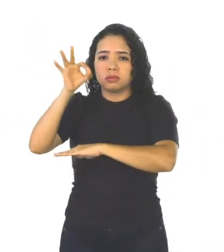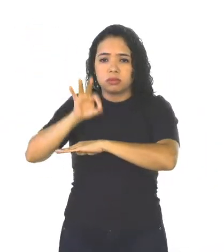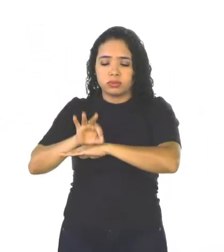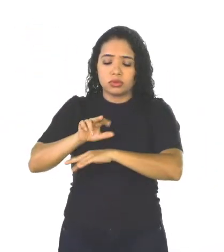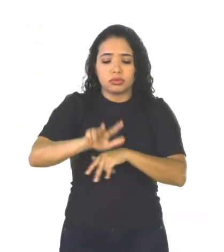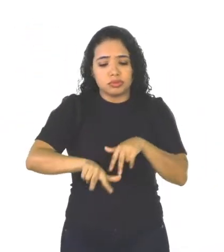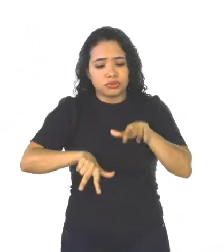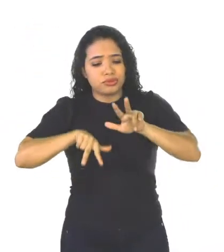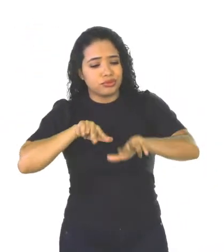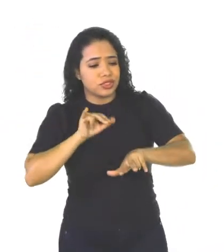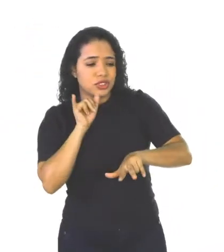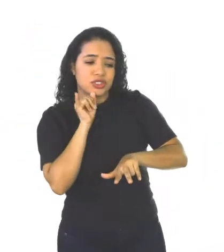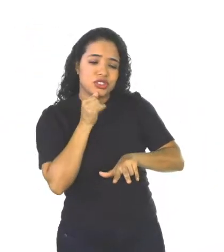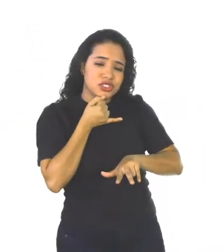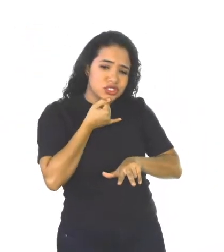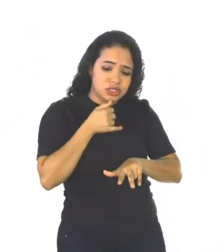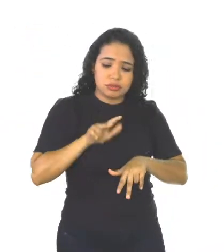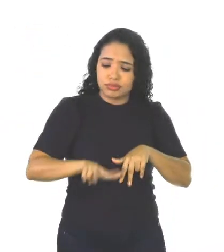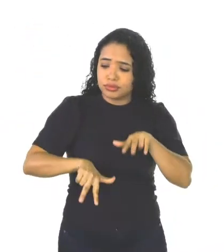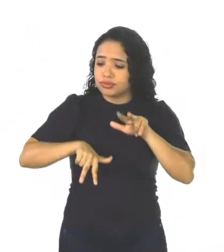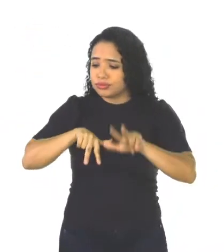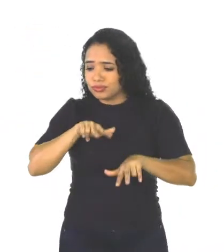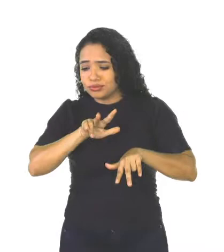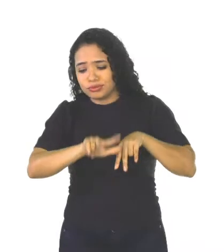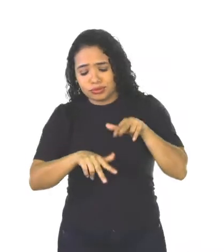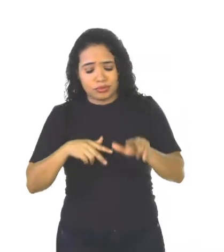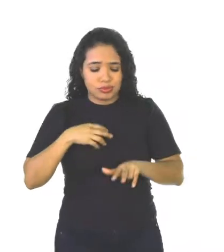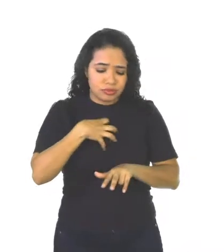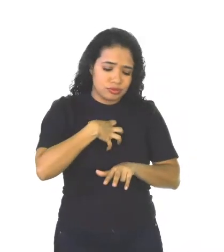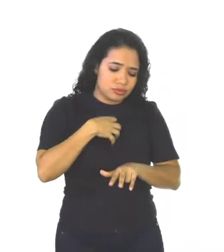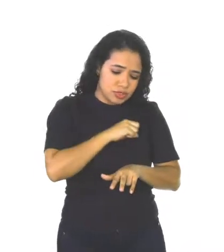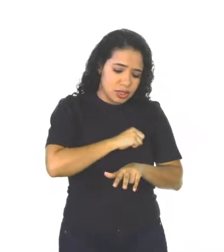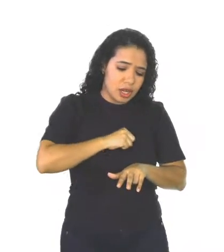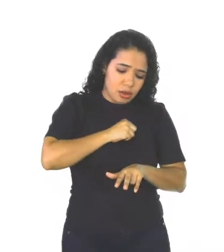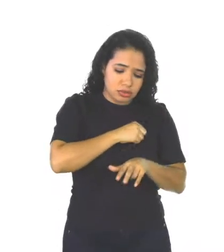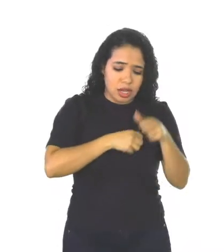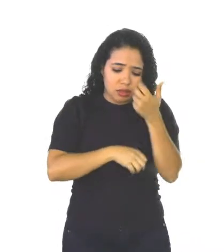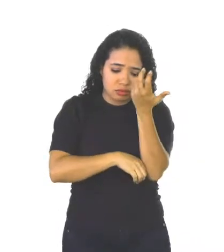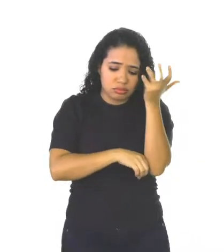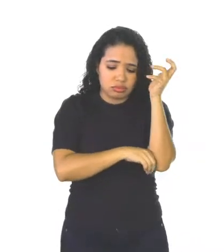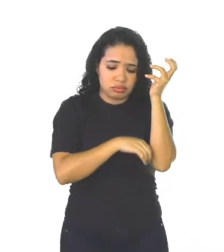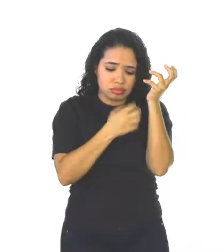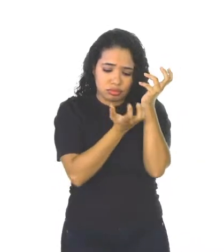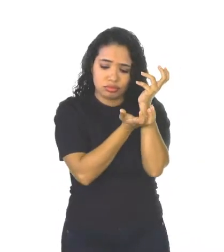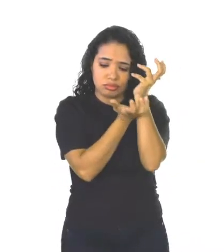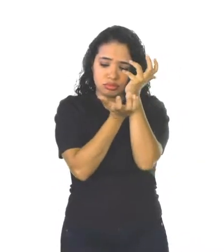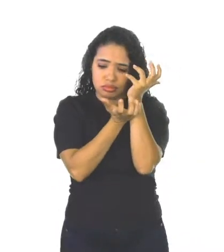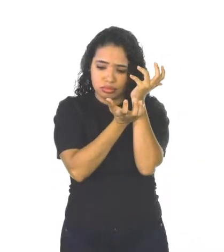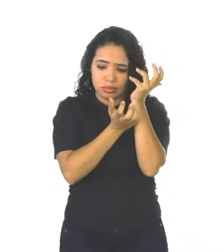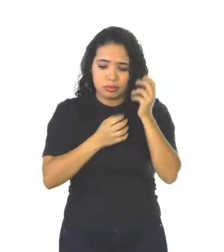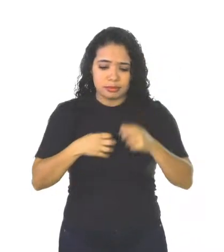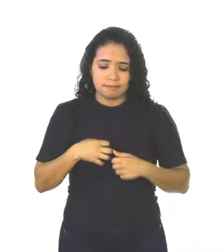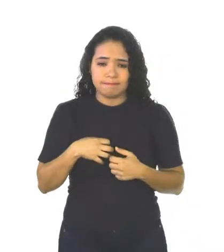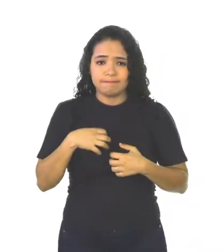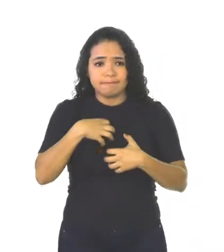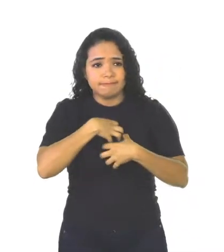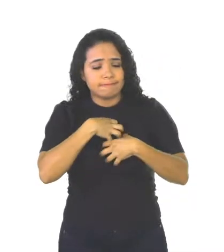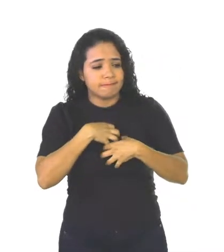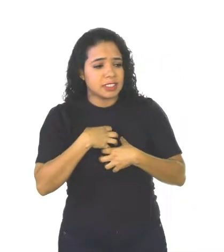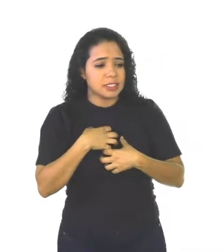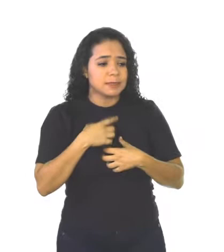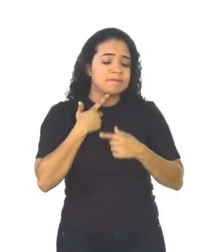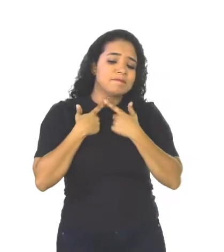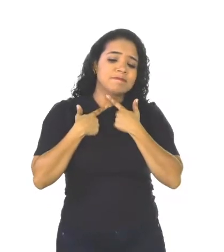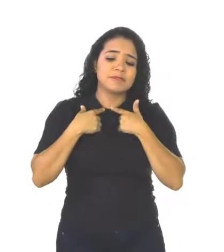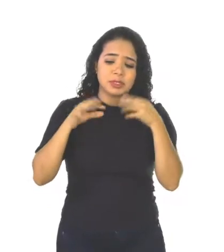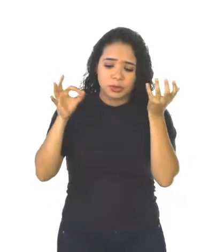grama e com saudade do seu ninho e do seu céu. Sentia também fome do sabor do néctar, seu